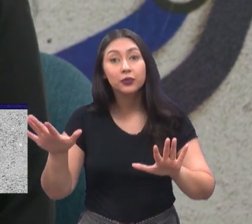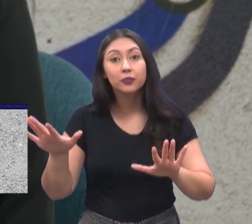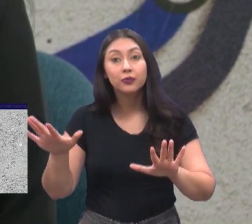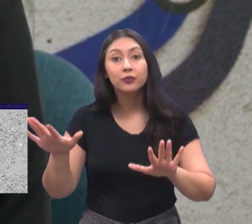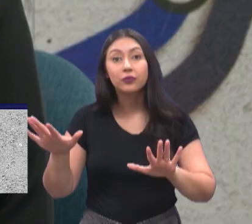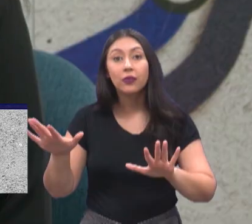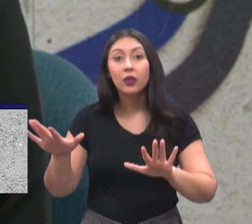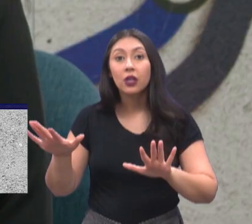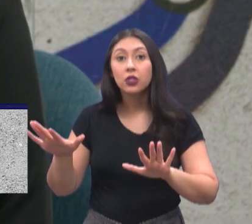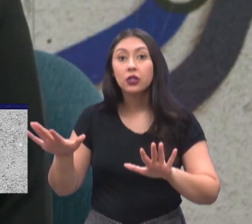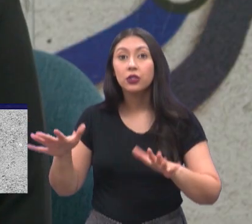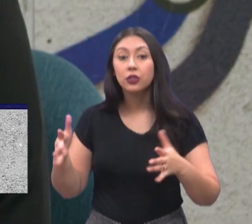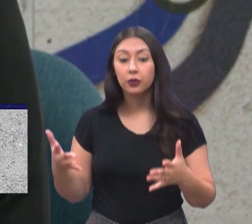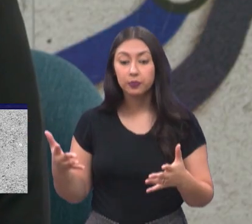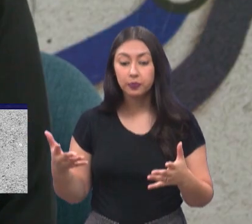usar dos